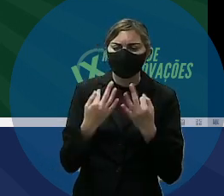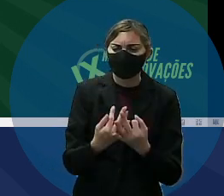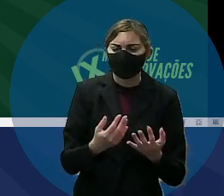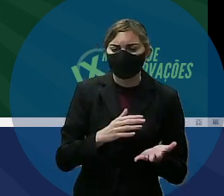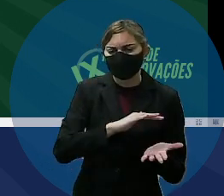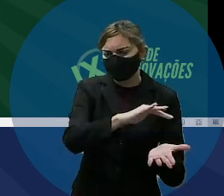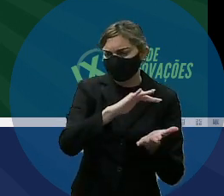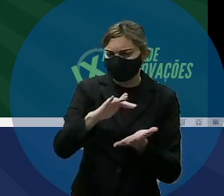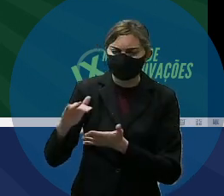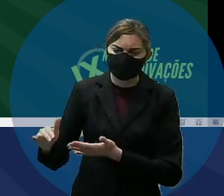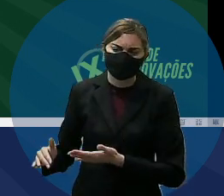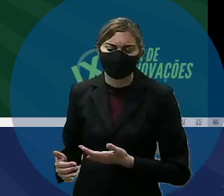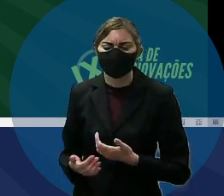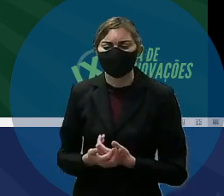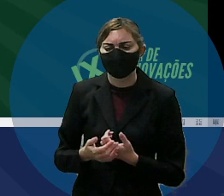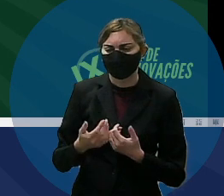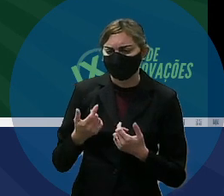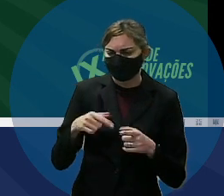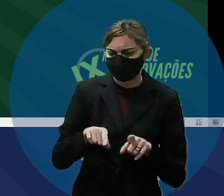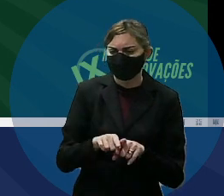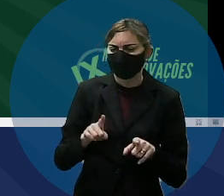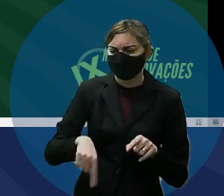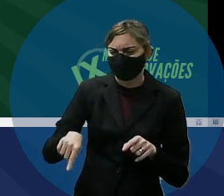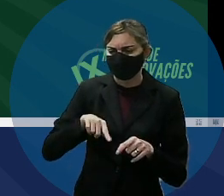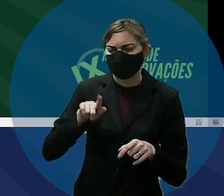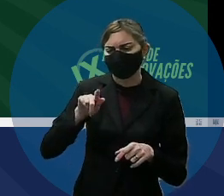básicas, culminando assim a nossa gincana.